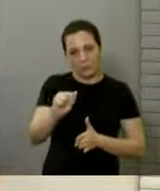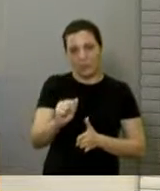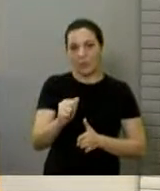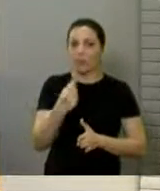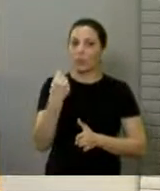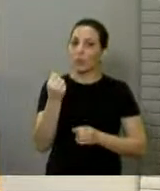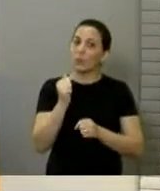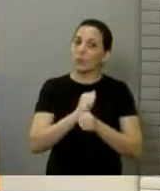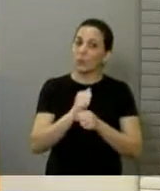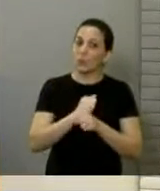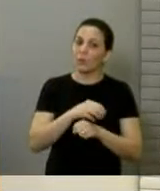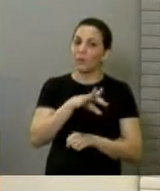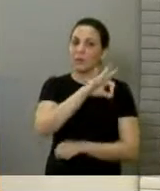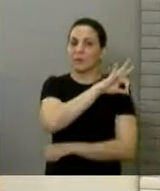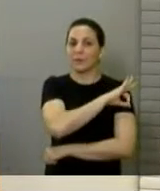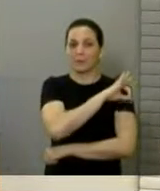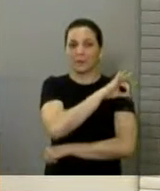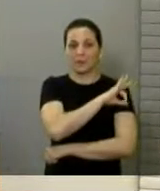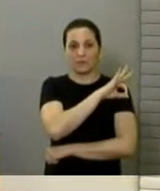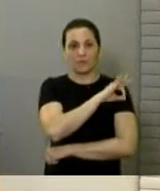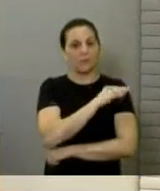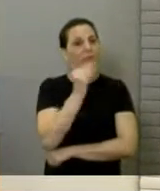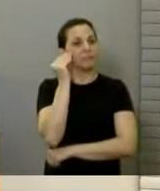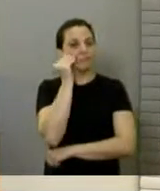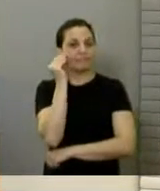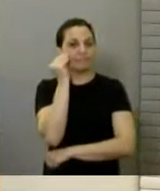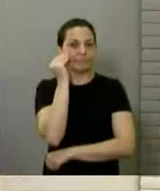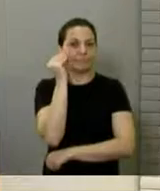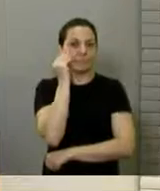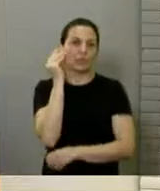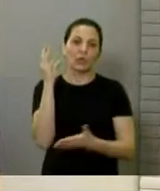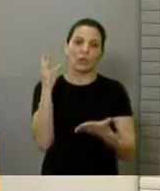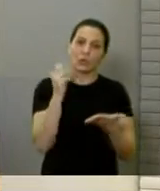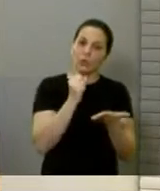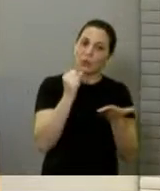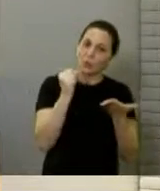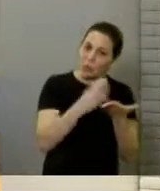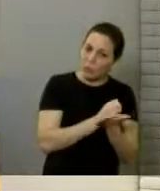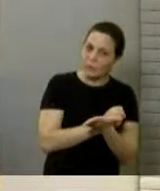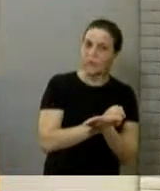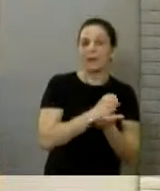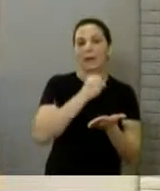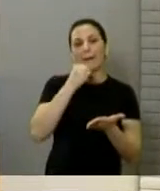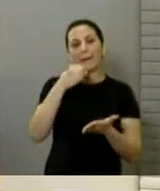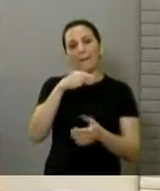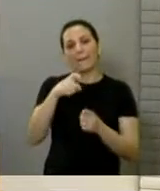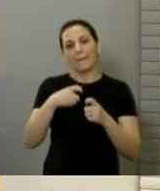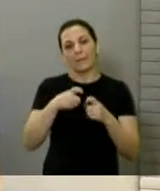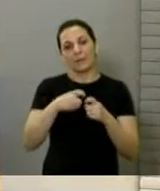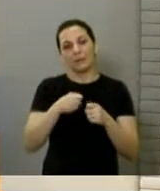ano que a prefeitura está tentando contratar médico para atender a população.